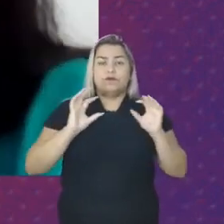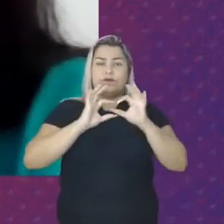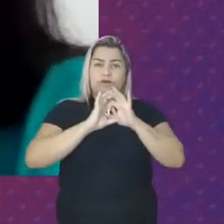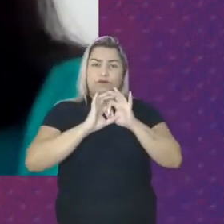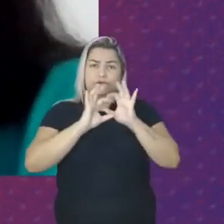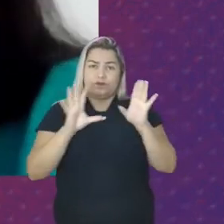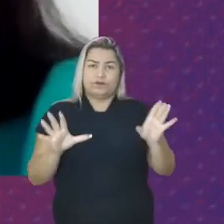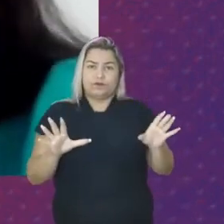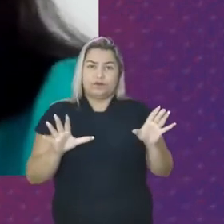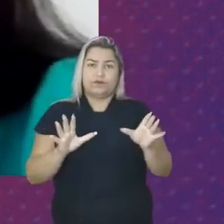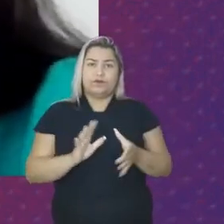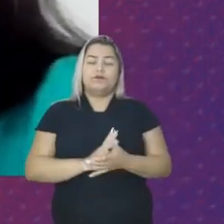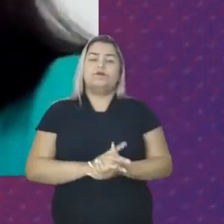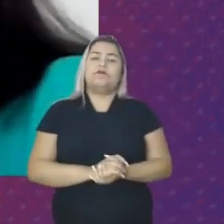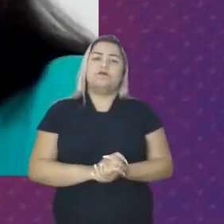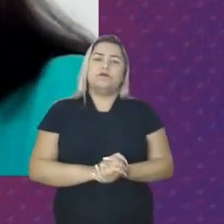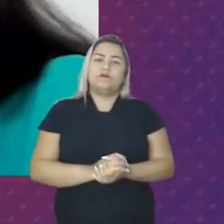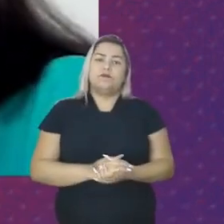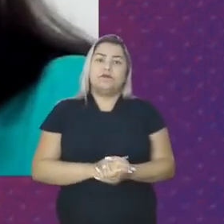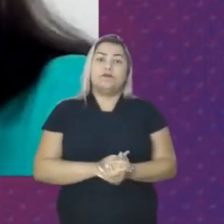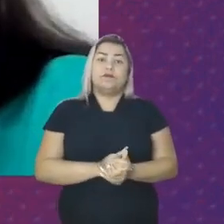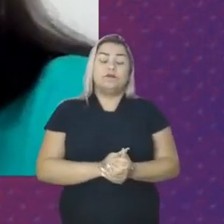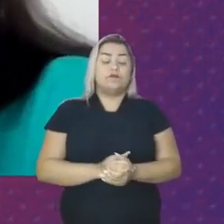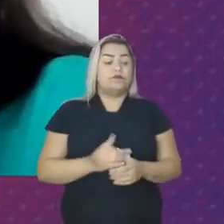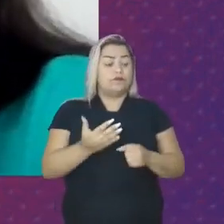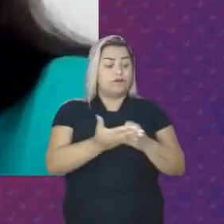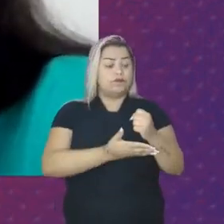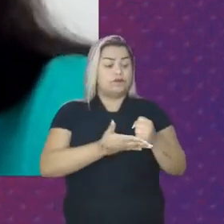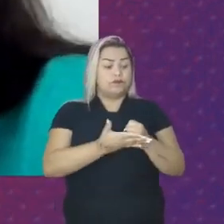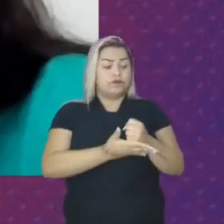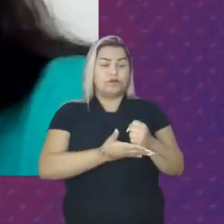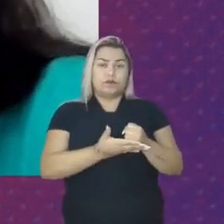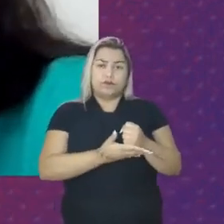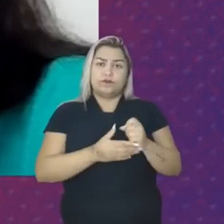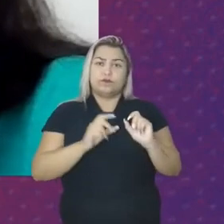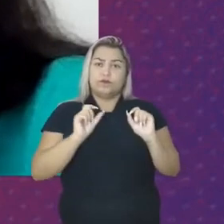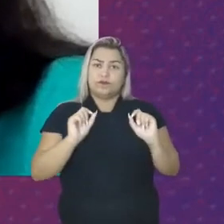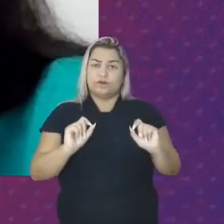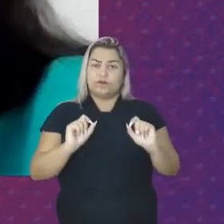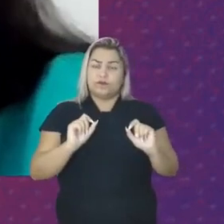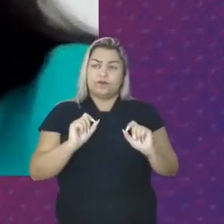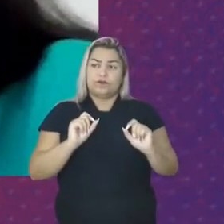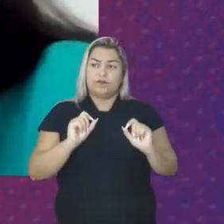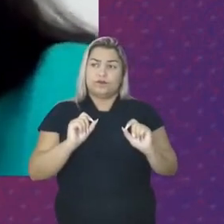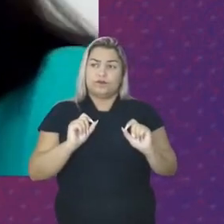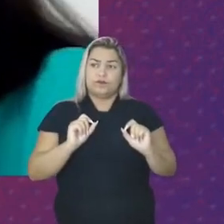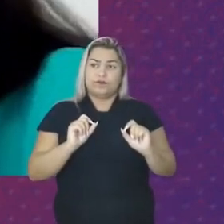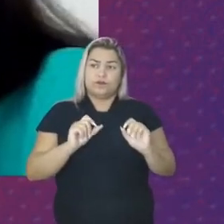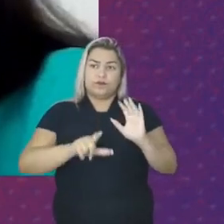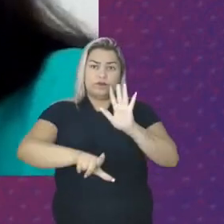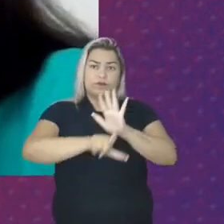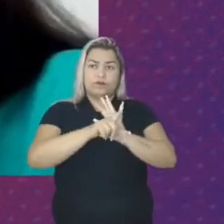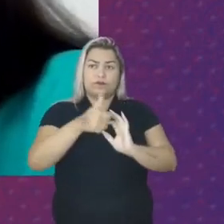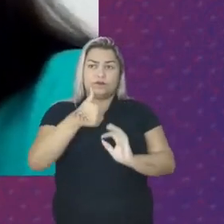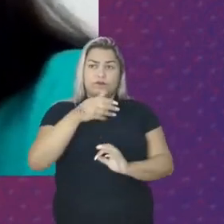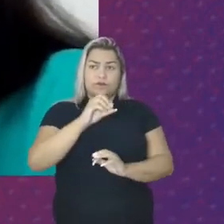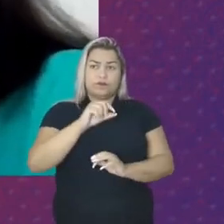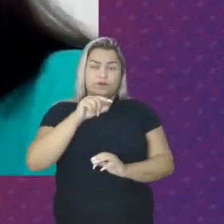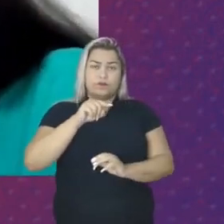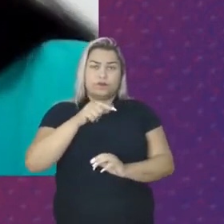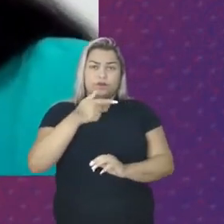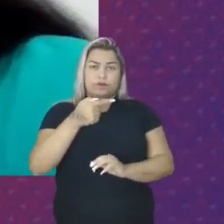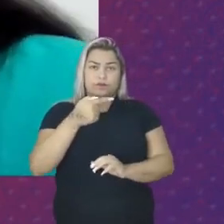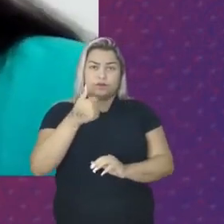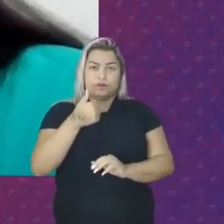disponível ininterruptamente, né? A base legal ela é configurada pela Lei